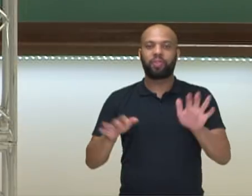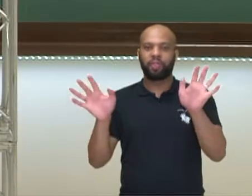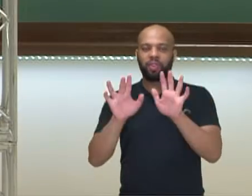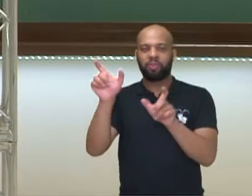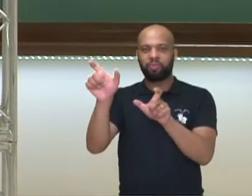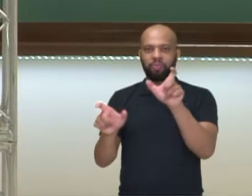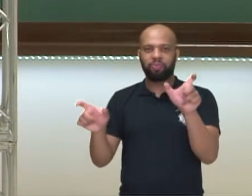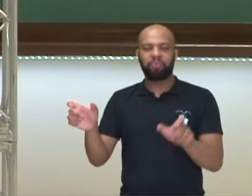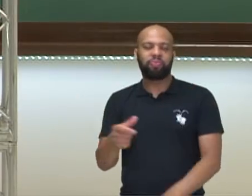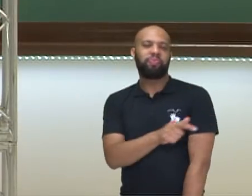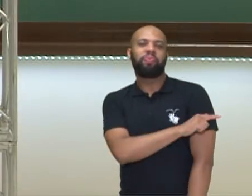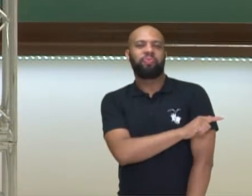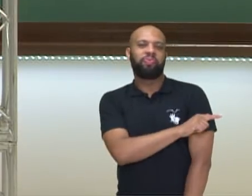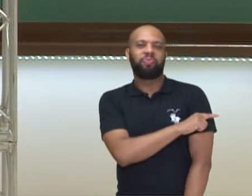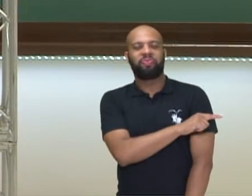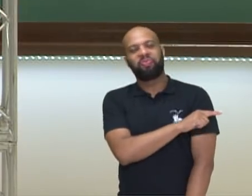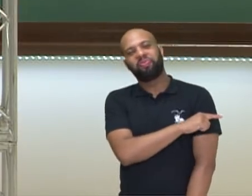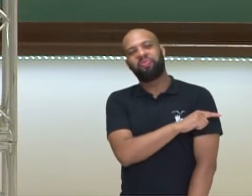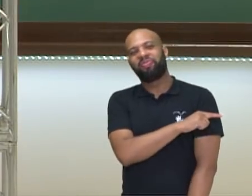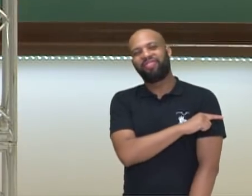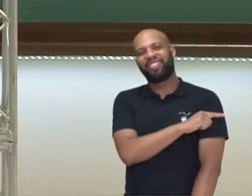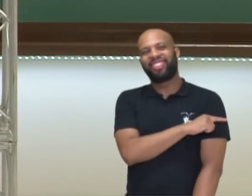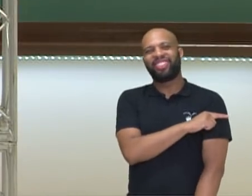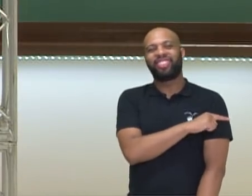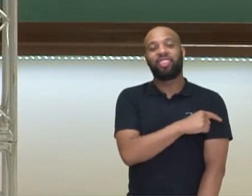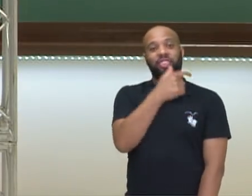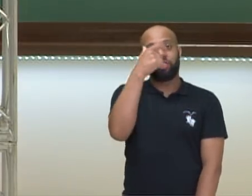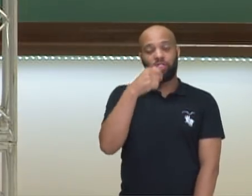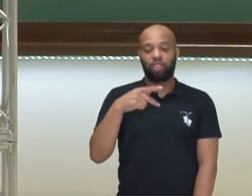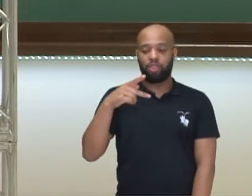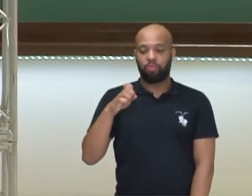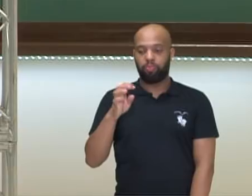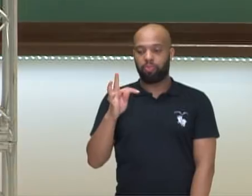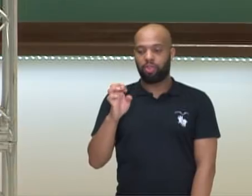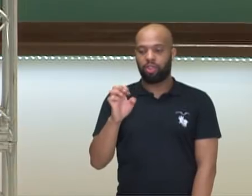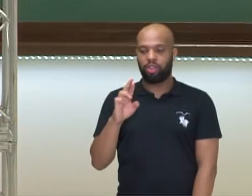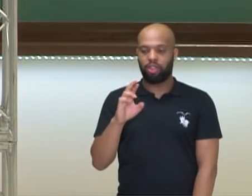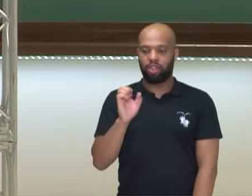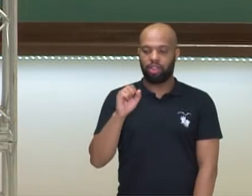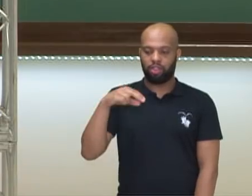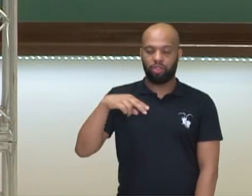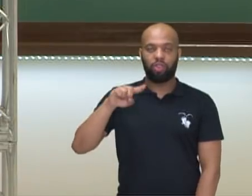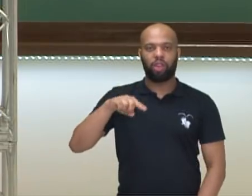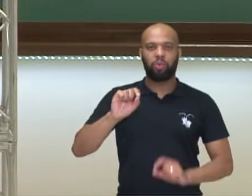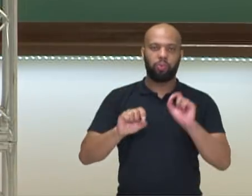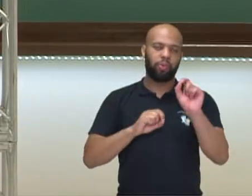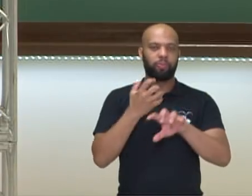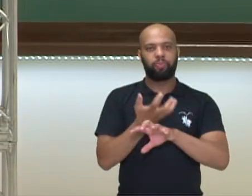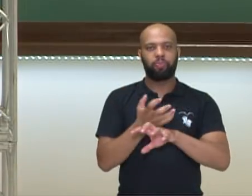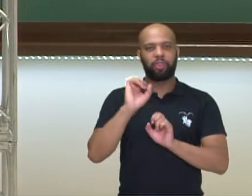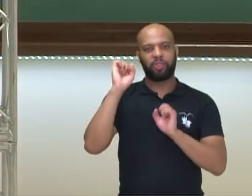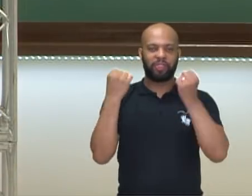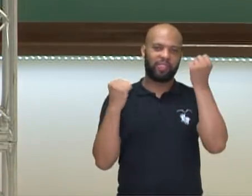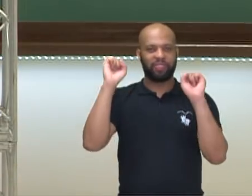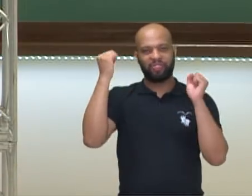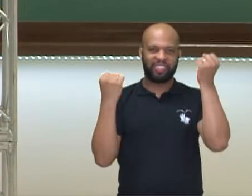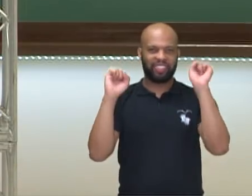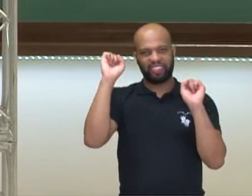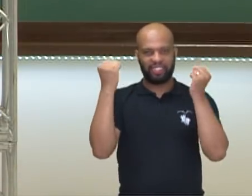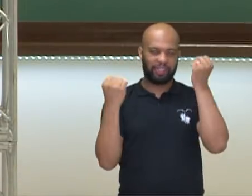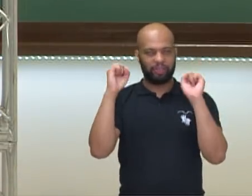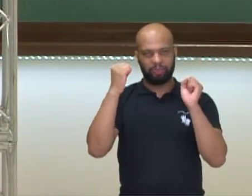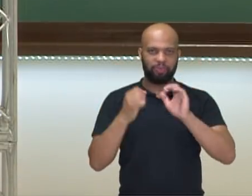Olá, pessoal do 7º ano. Aqui é o professor Peterson, da disciplina de Educação